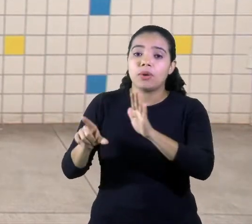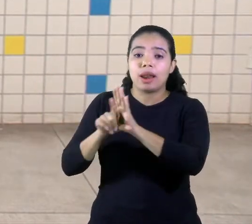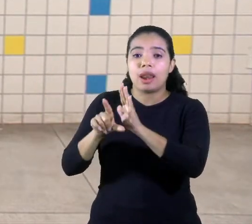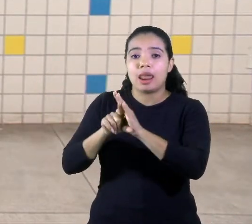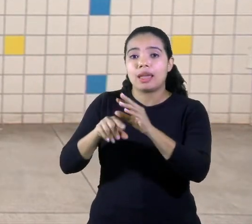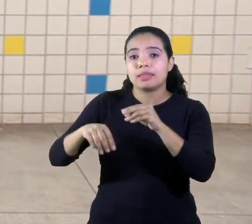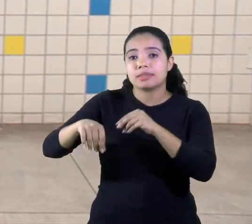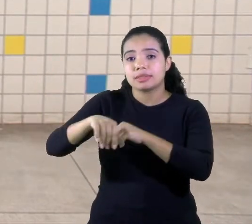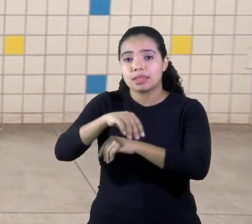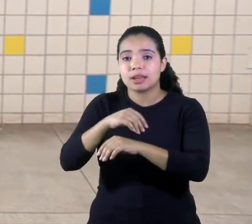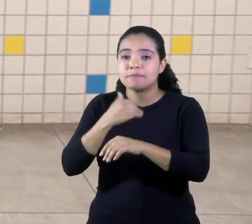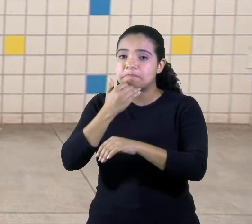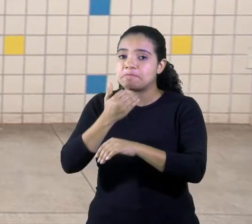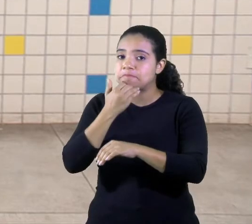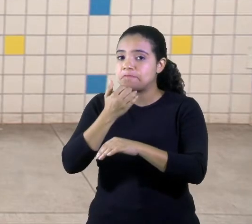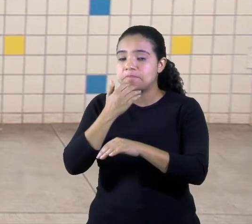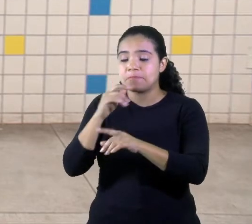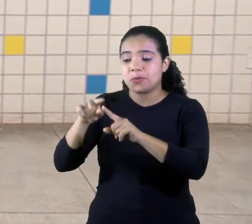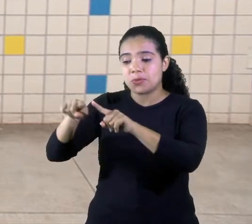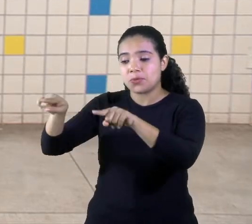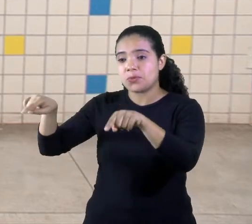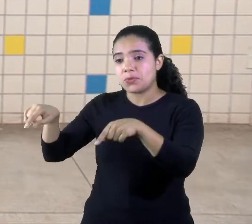não alcançou essas tribos